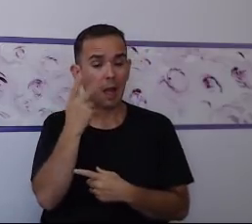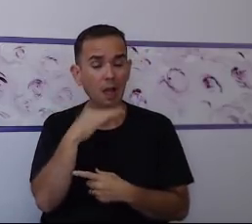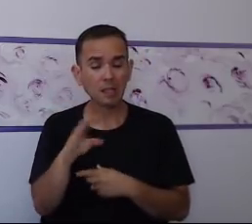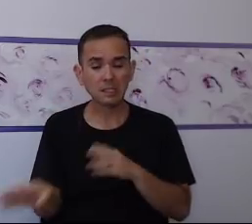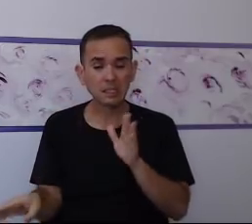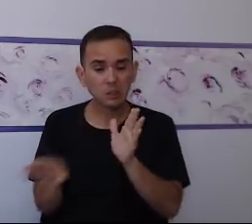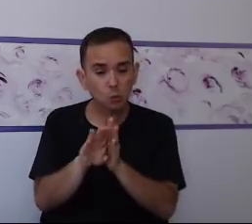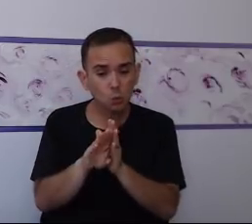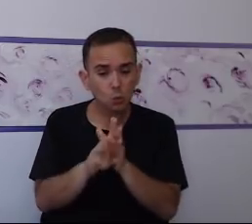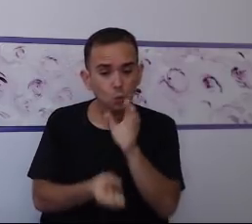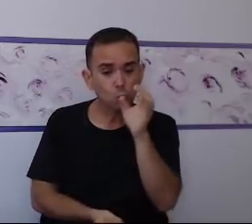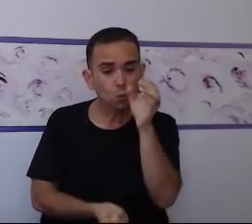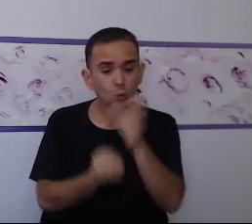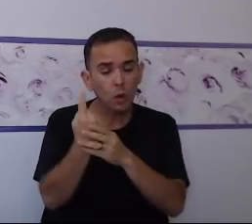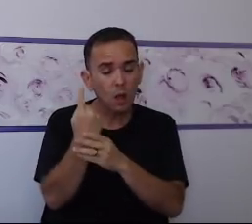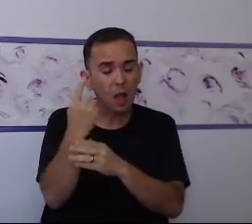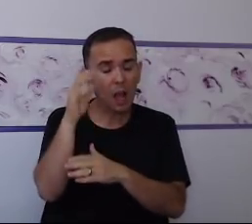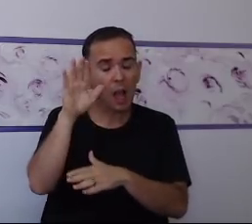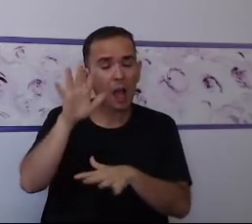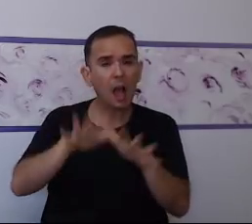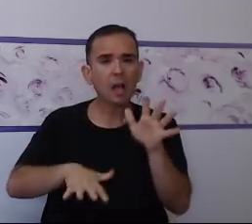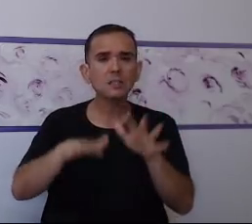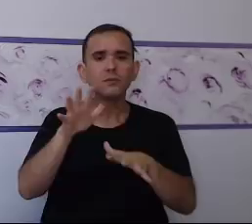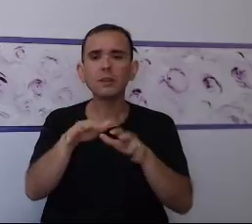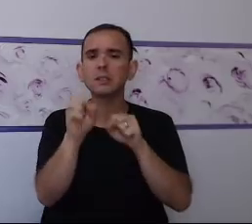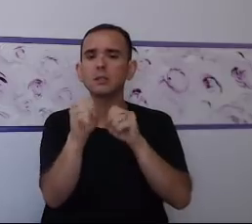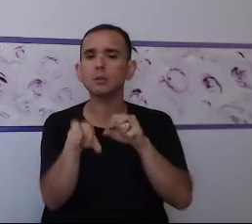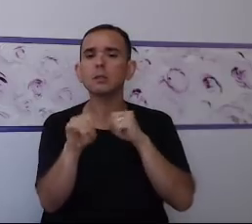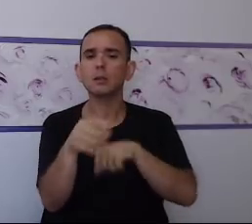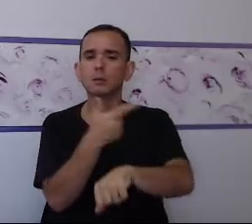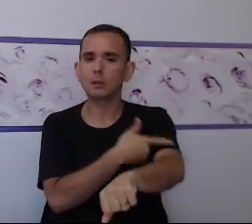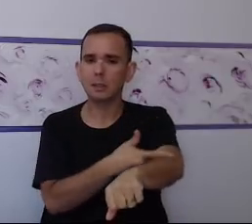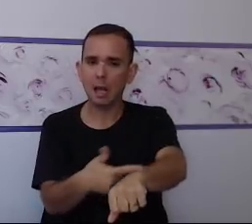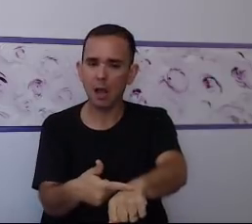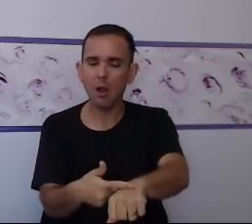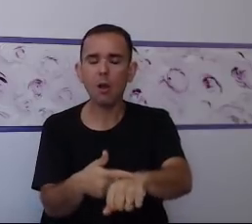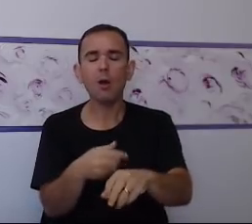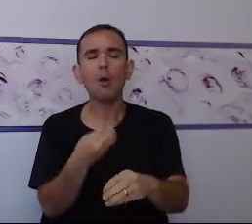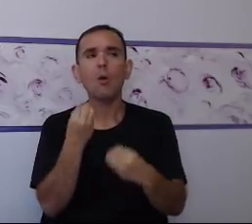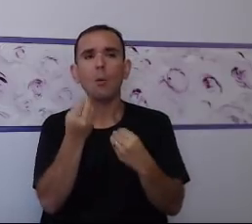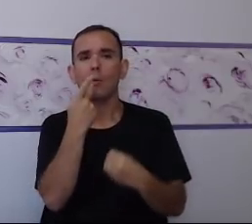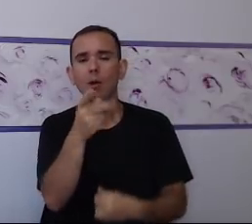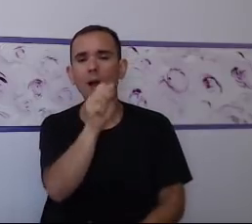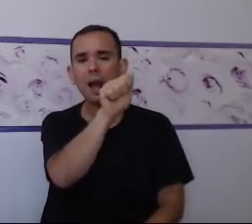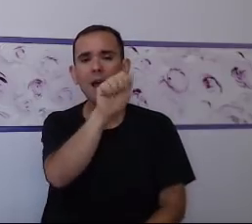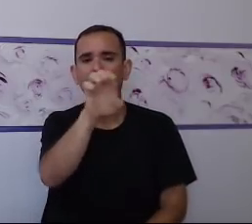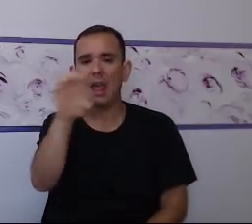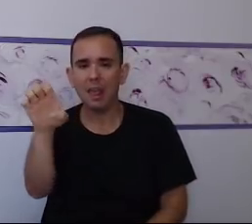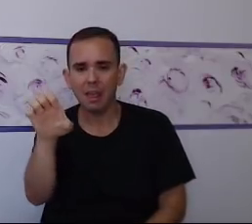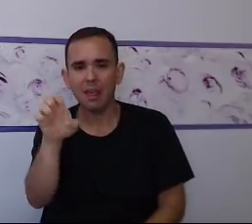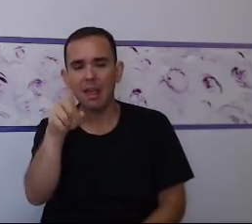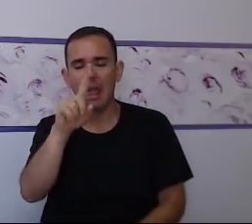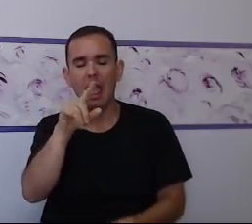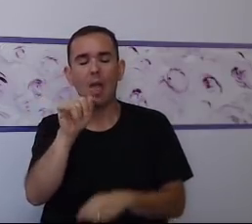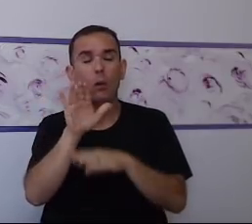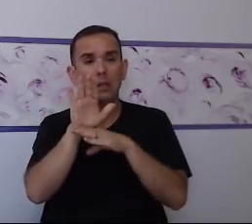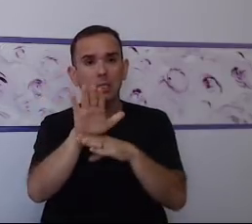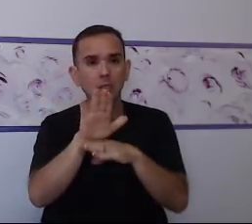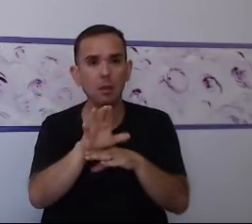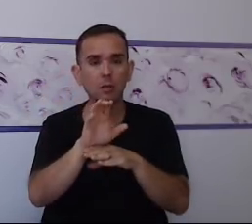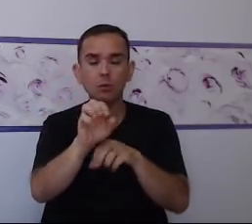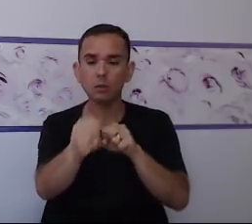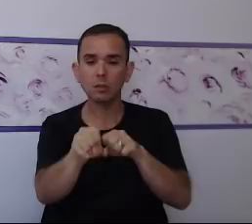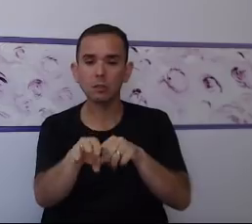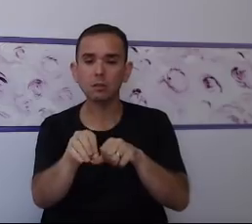veio a ter, muitas vezes, na educação especial, como nós falamos do AEE, do atendimento educacional especializado em